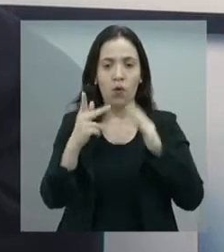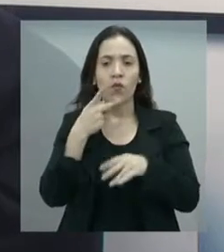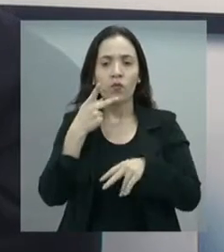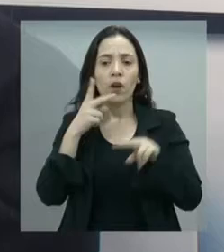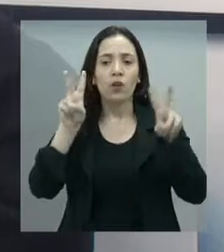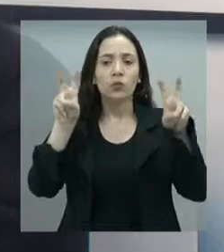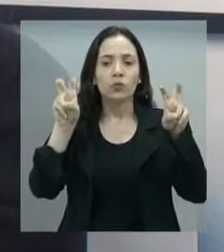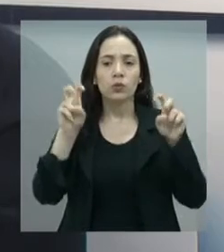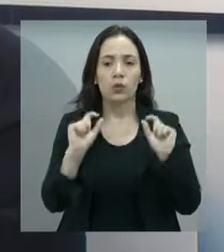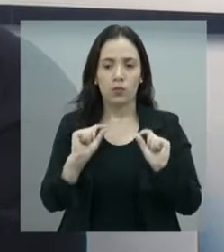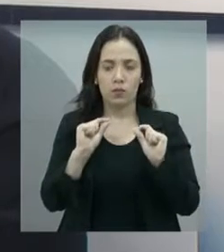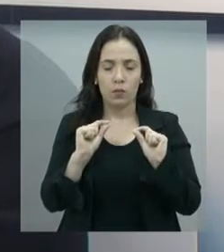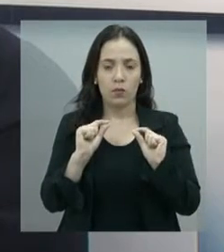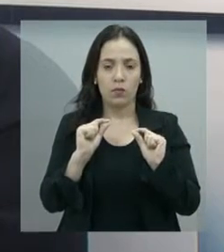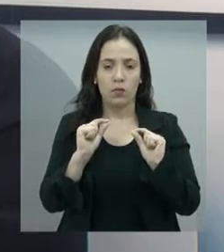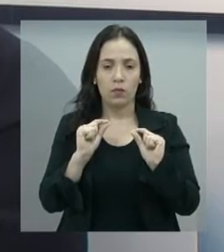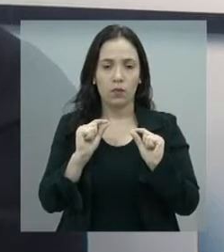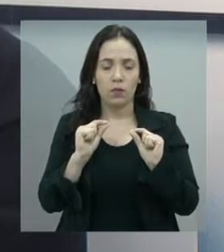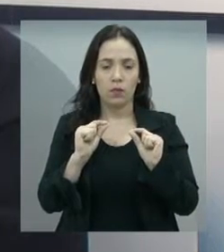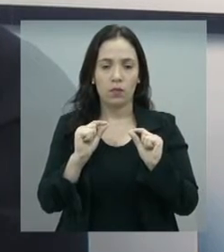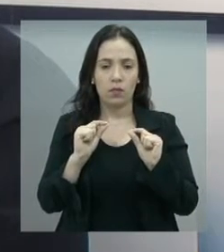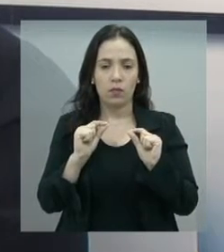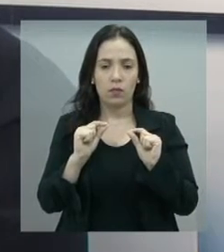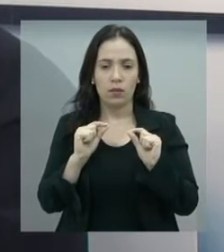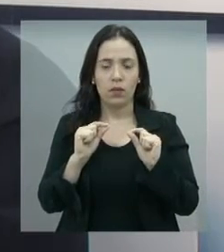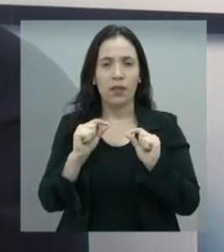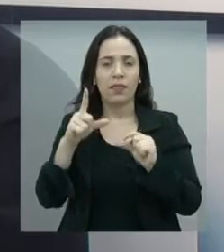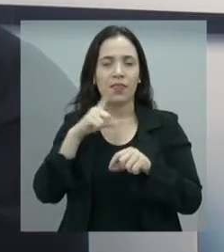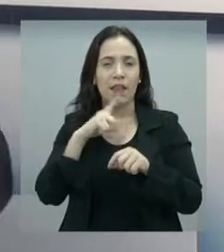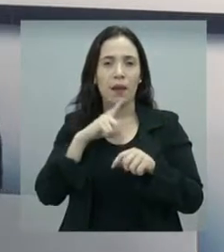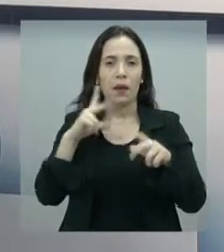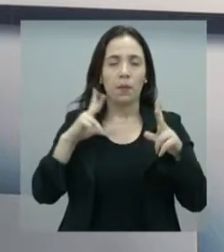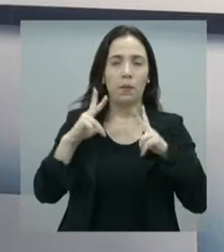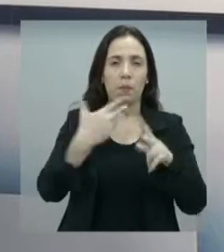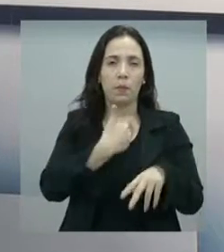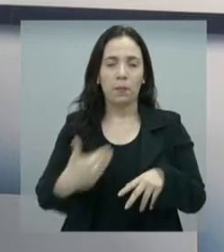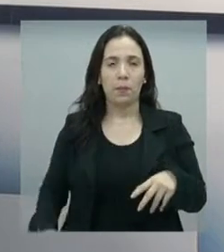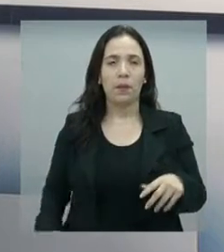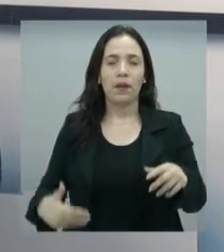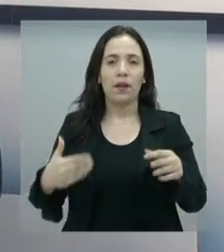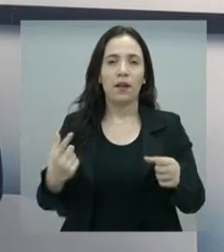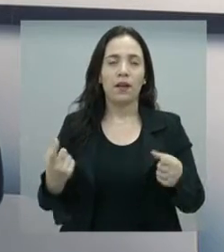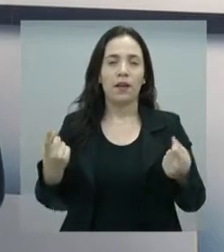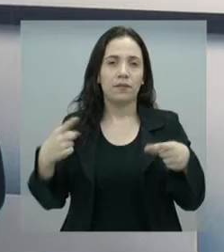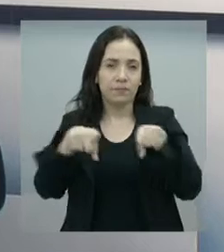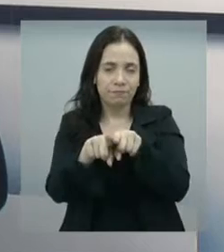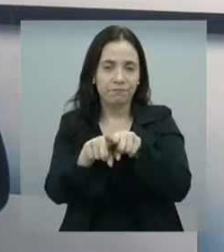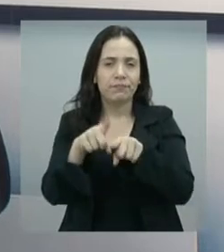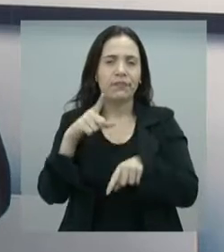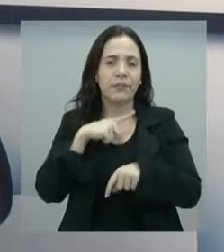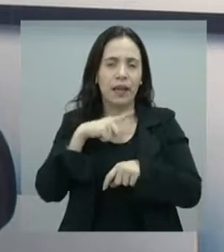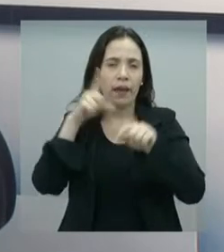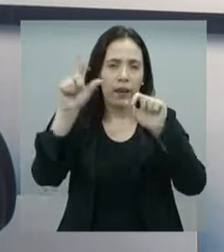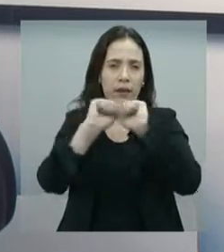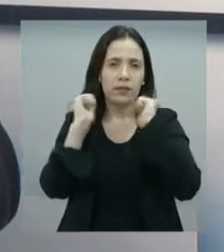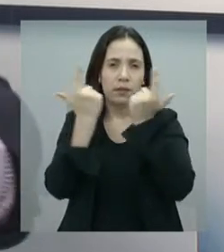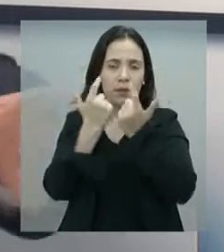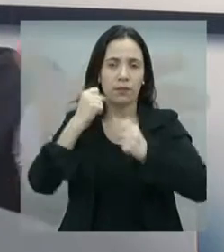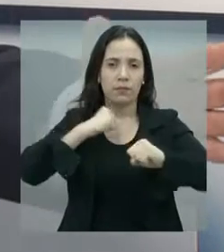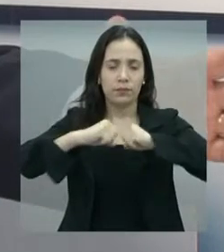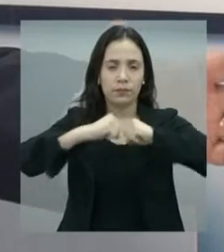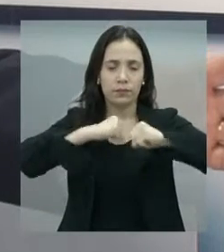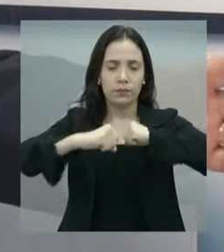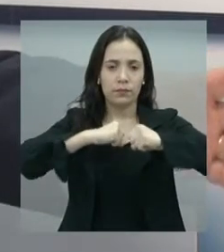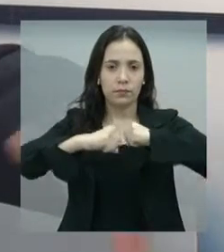falando, para terminar essa questão dos consórcios. Eu vi muito debate na Assembleia. Nesses consórcios serão pessoas apolíticas e